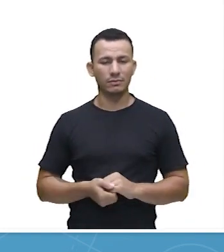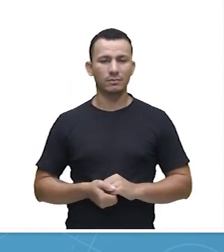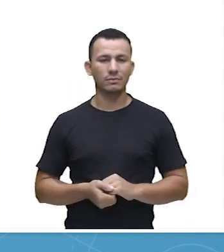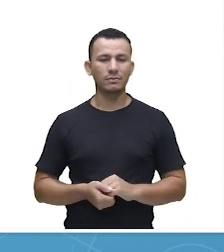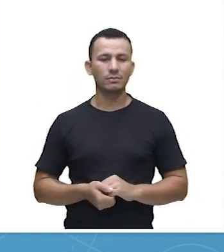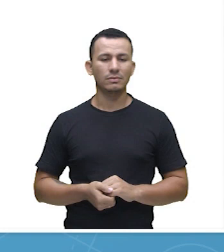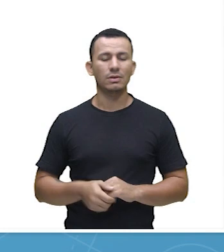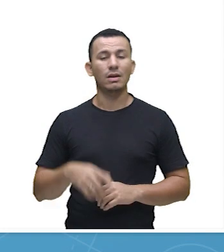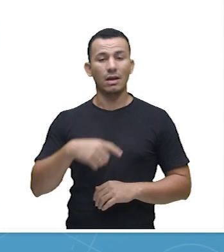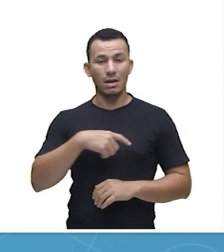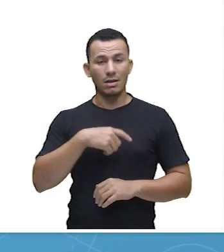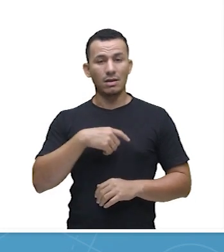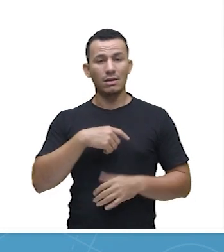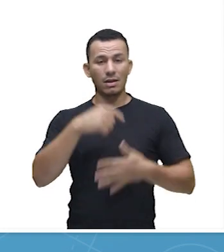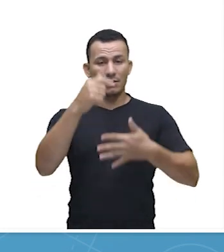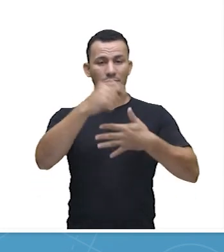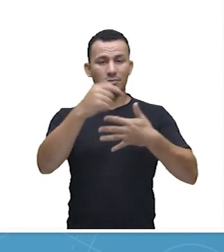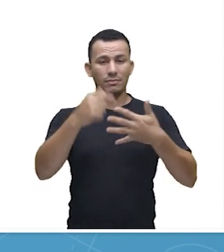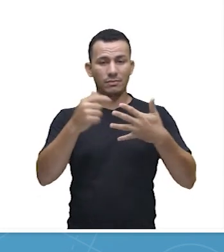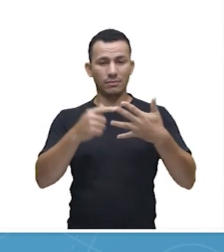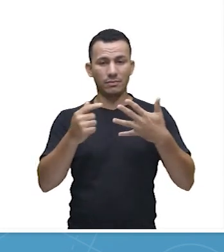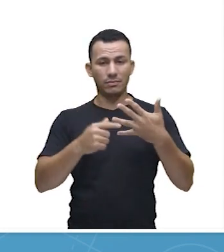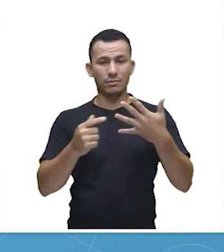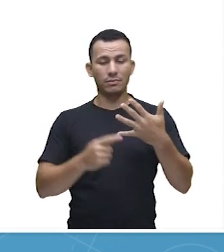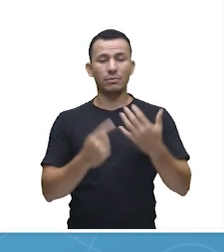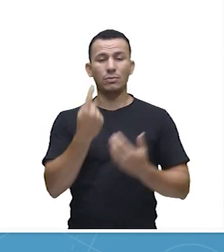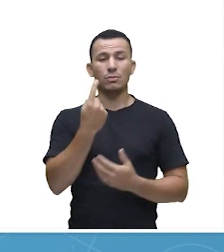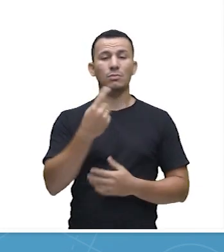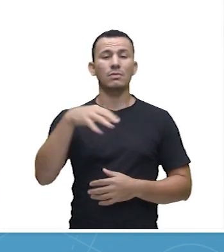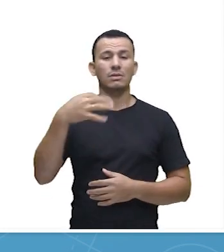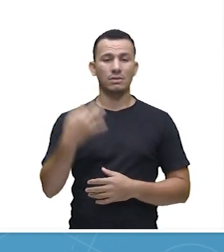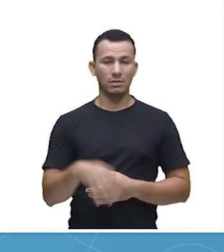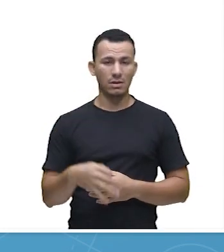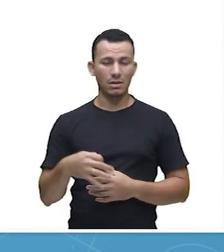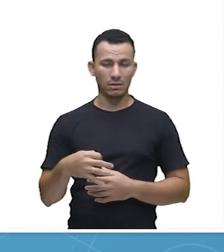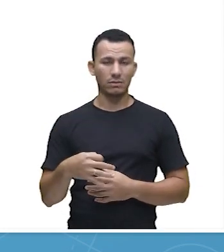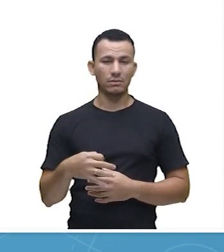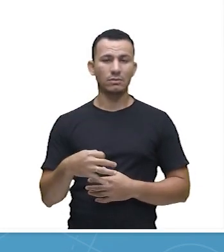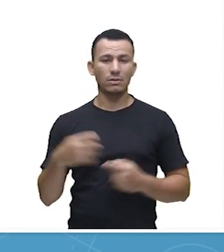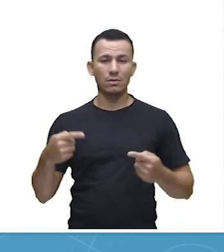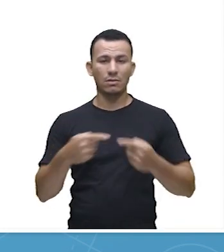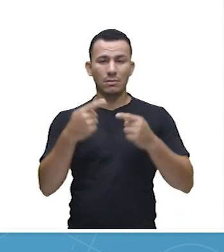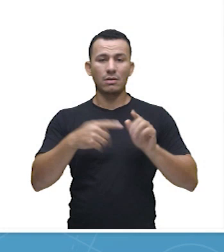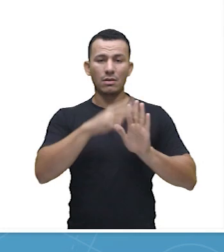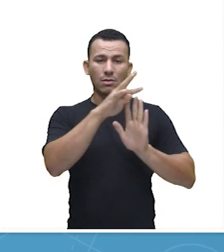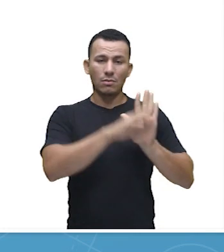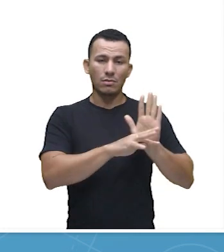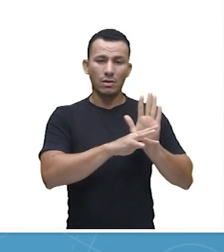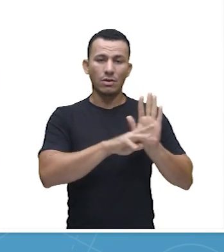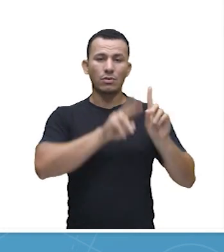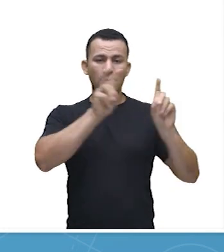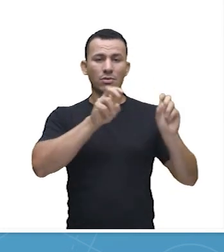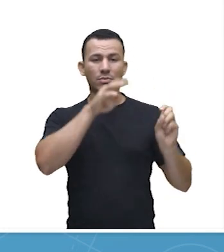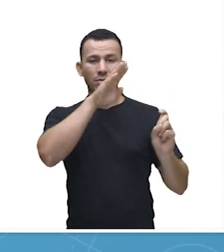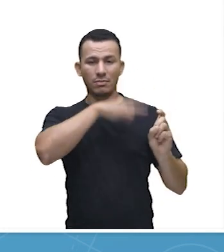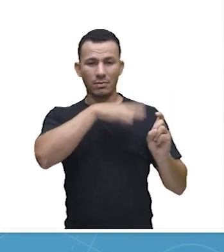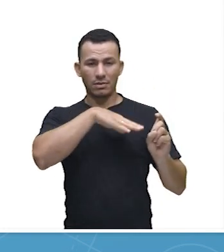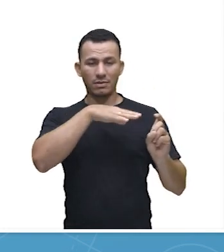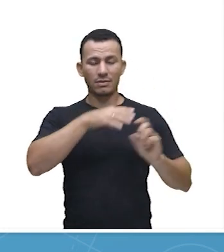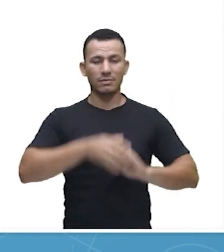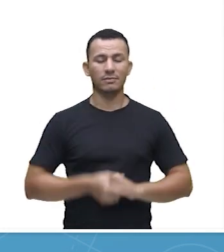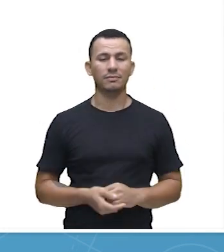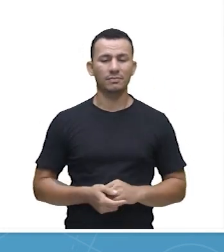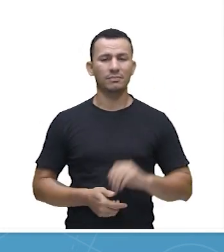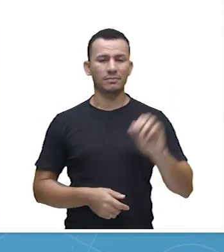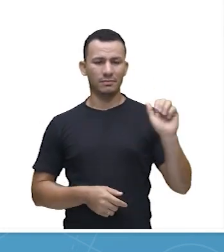tenho 5 afirmações aqui, somente uma está de fato adequada com aquilo que o texto diz, tá bom? Letra